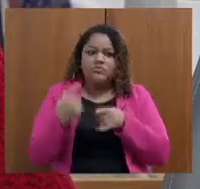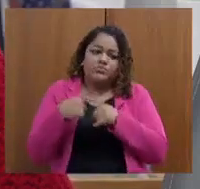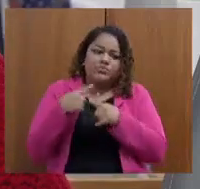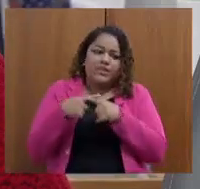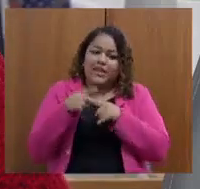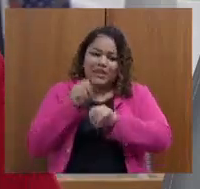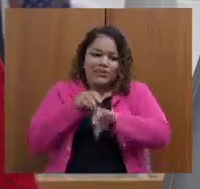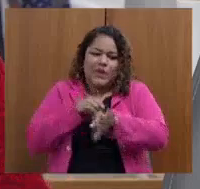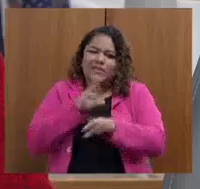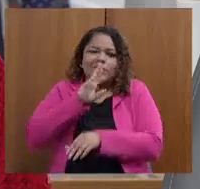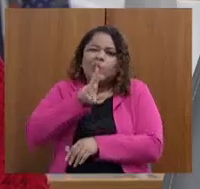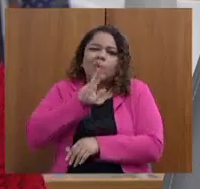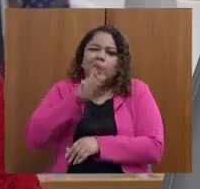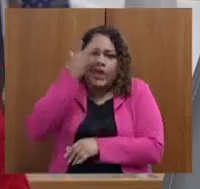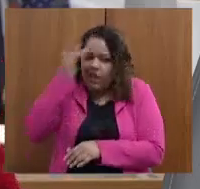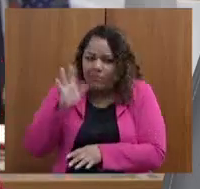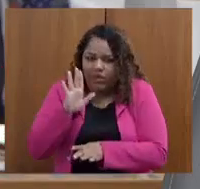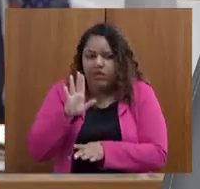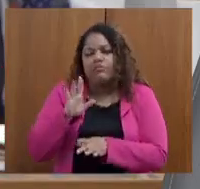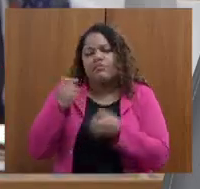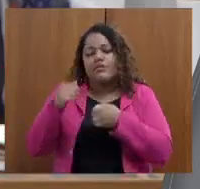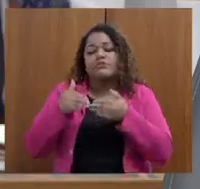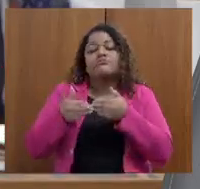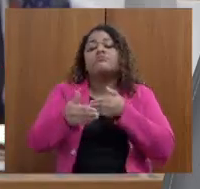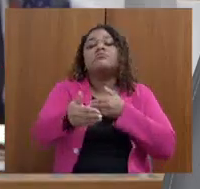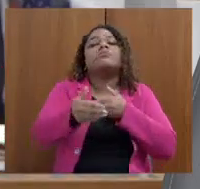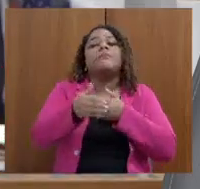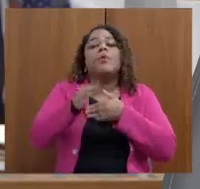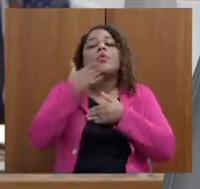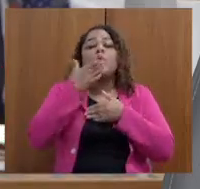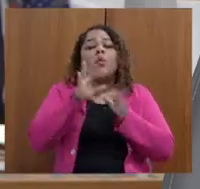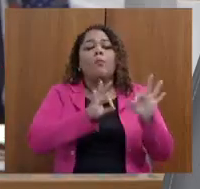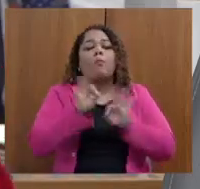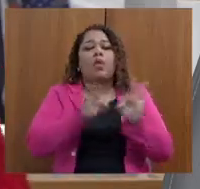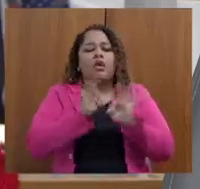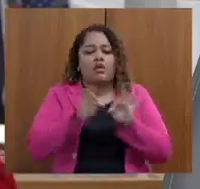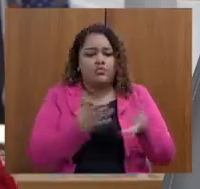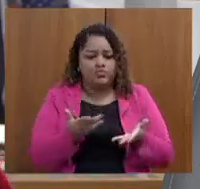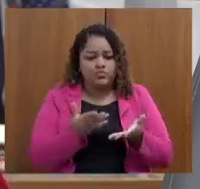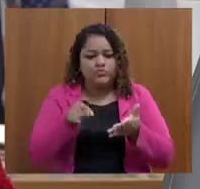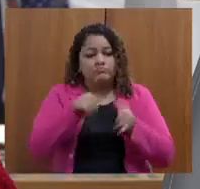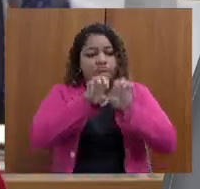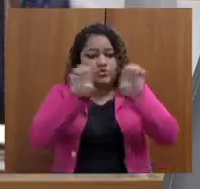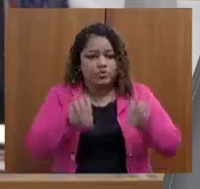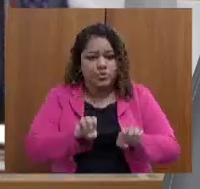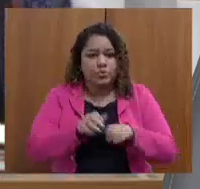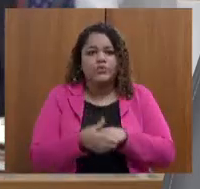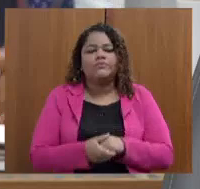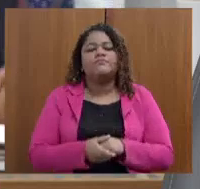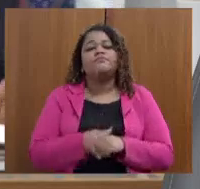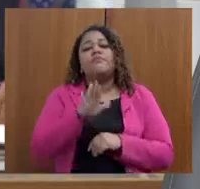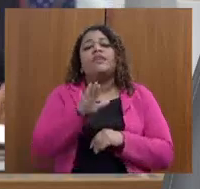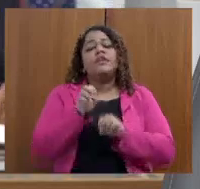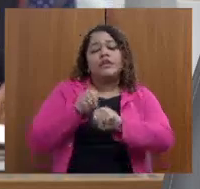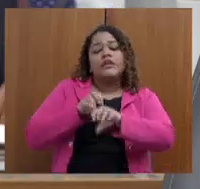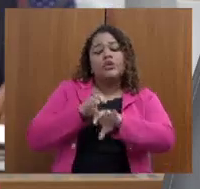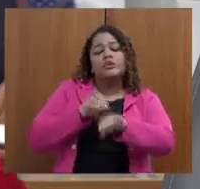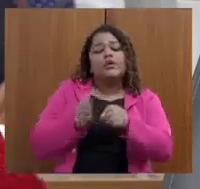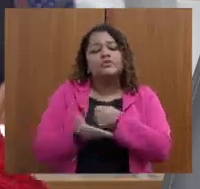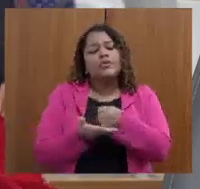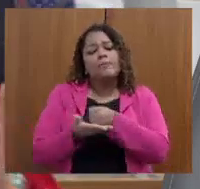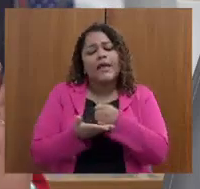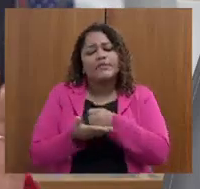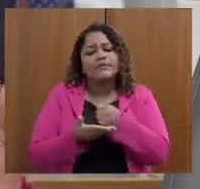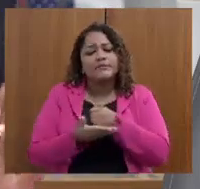faz de um dia para o outro então Qual é o plano né em relação é a estrutura e aí na educação básica eu perguntaria